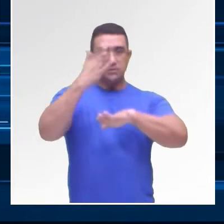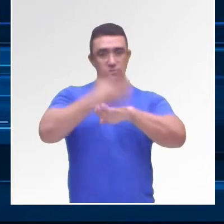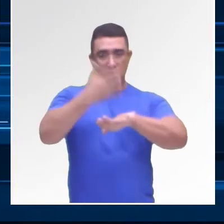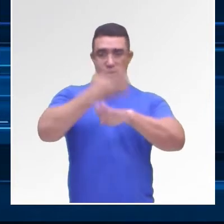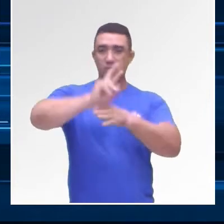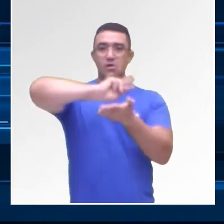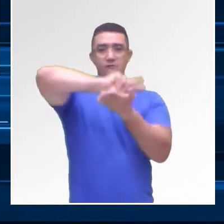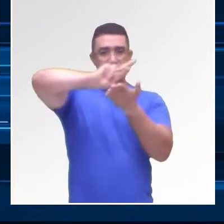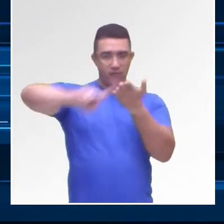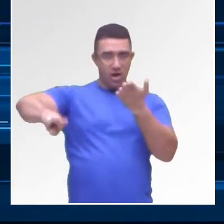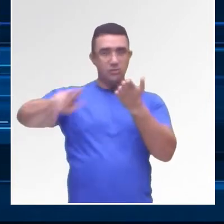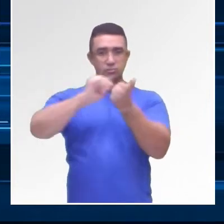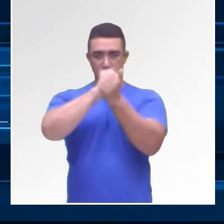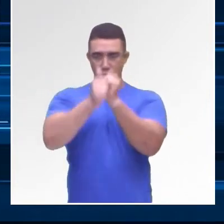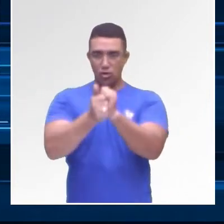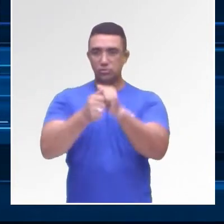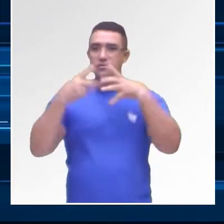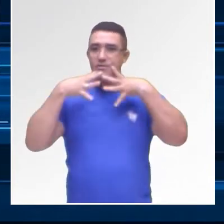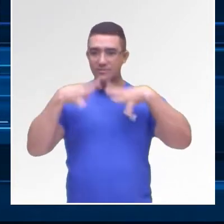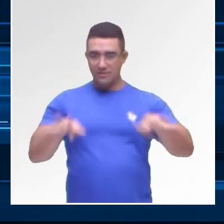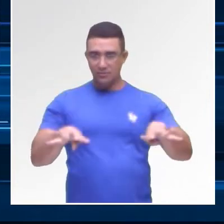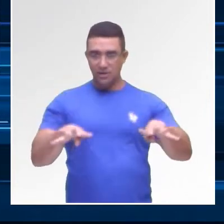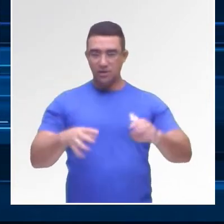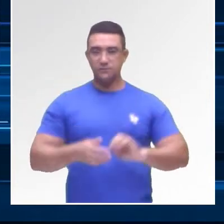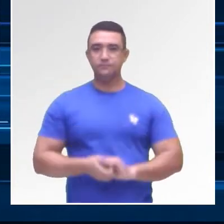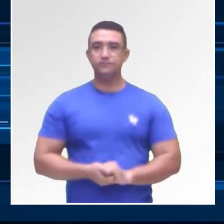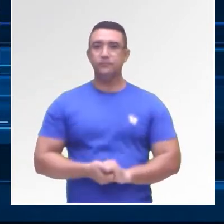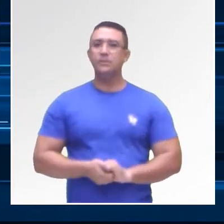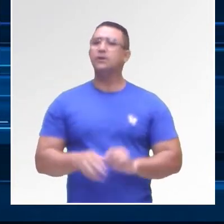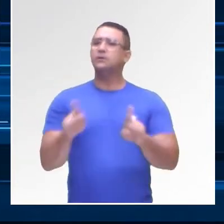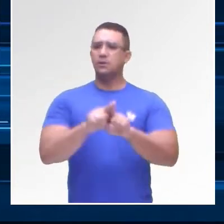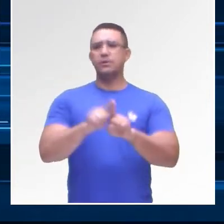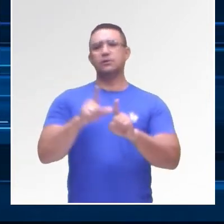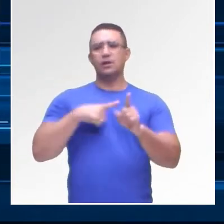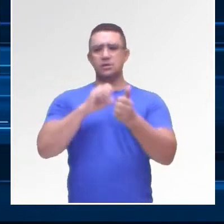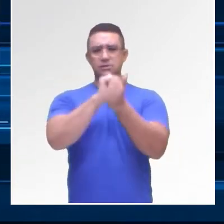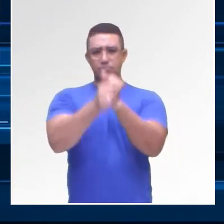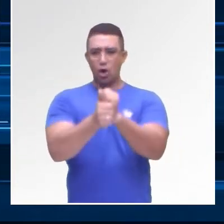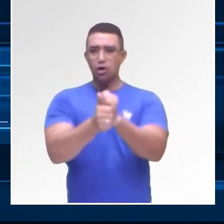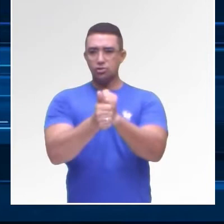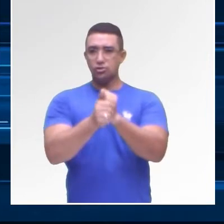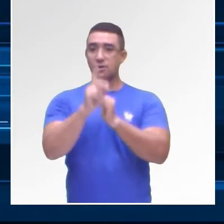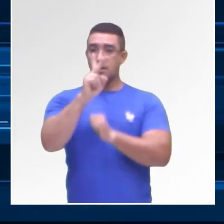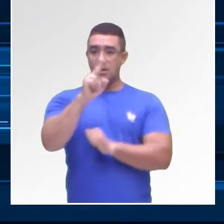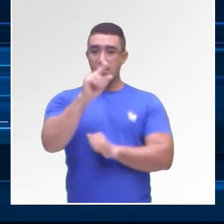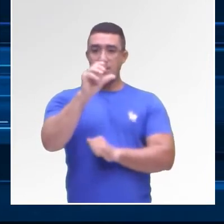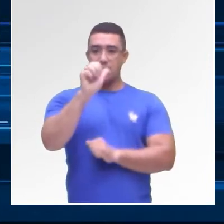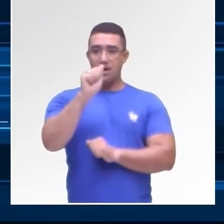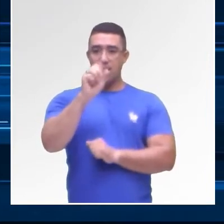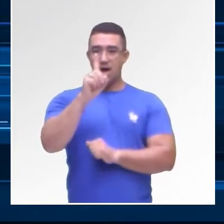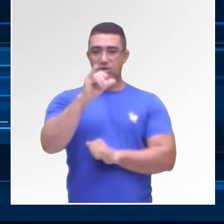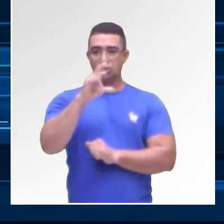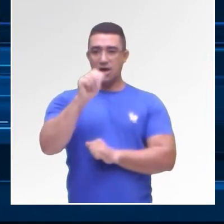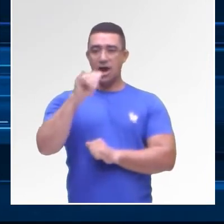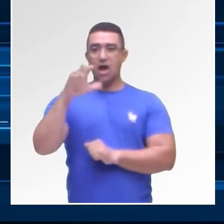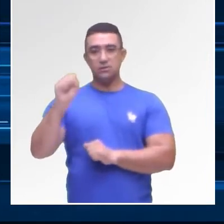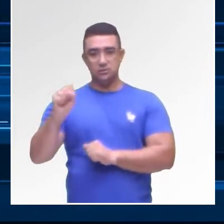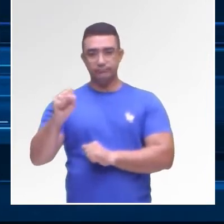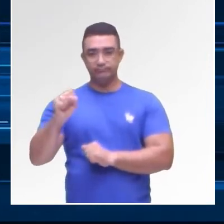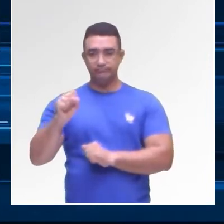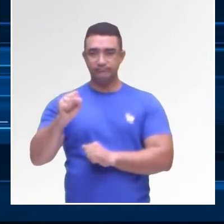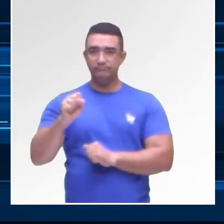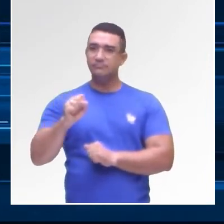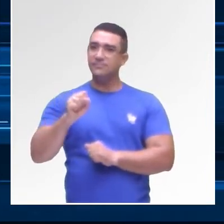esportes naturais. E existem os esportes radicais. Os esportes radicais são muito comuns de